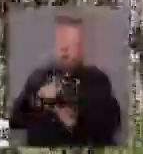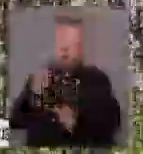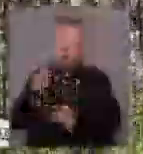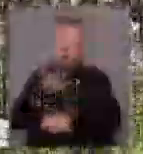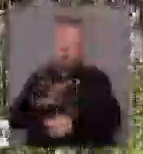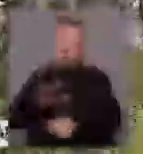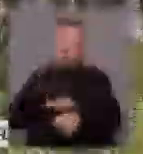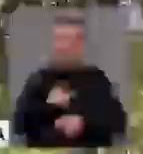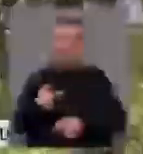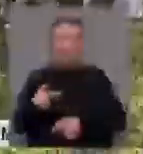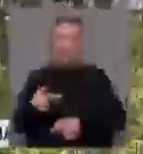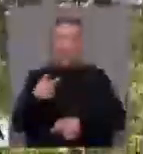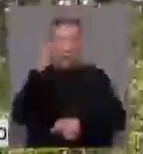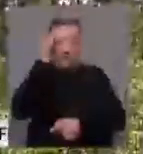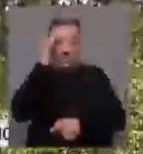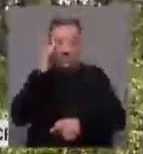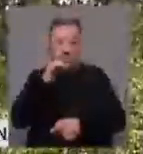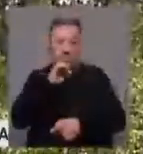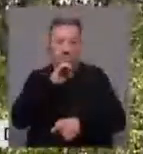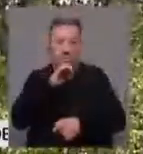devido à sua capacidade de expressão